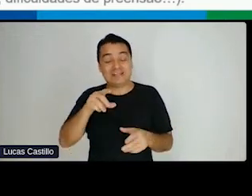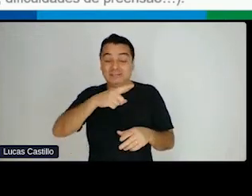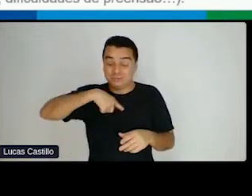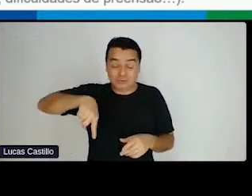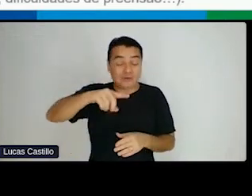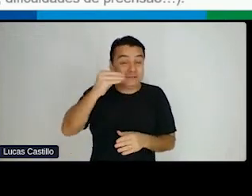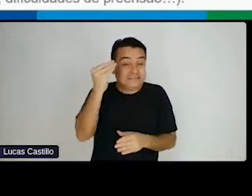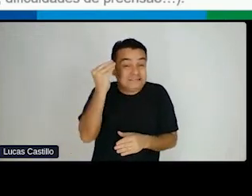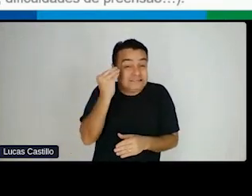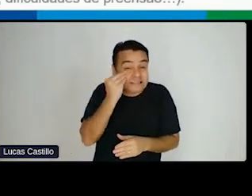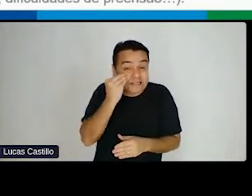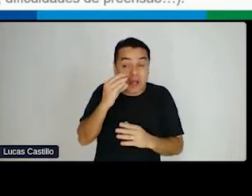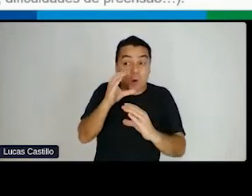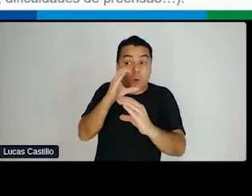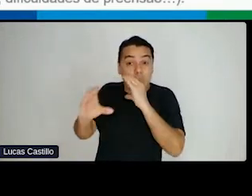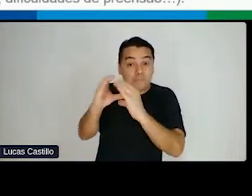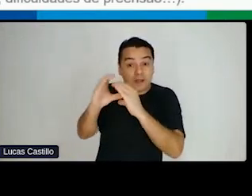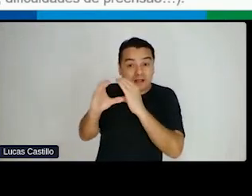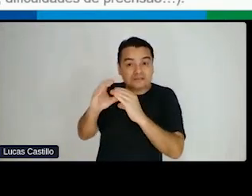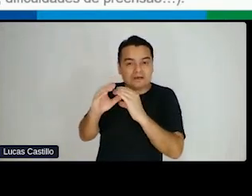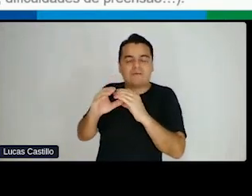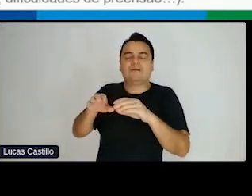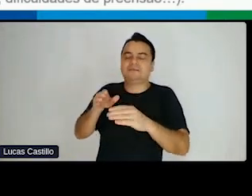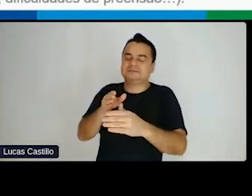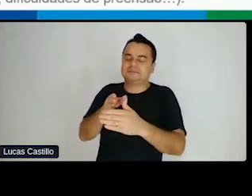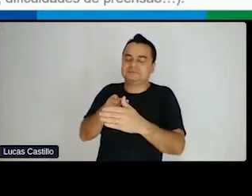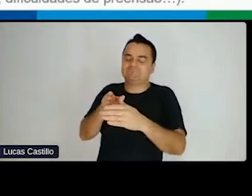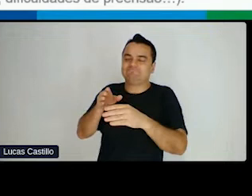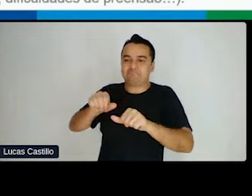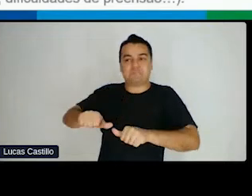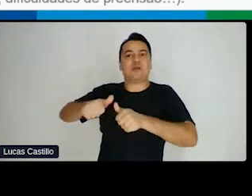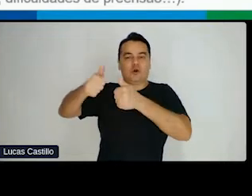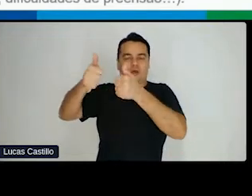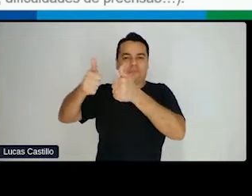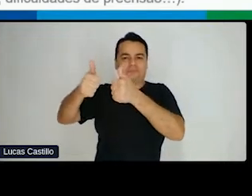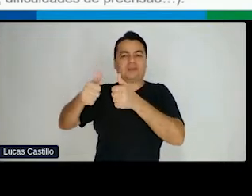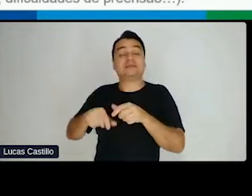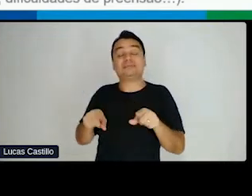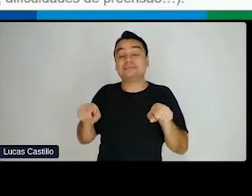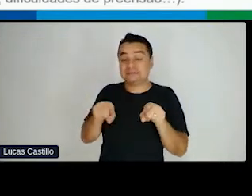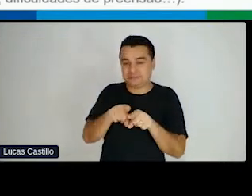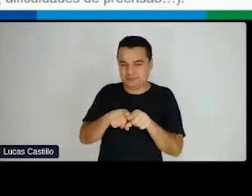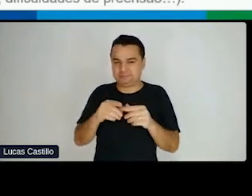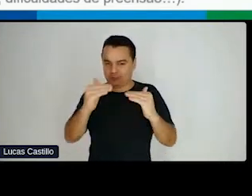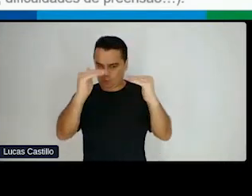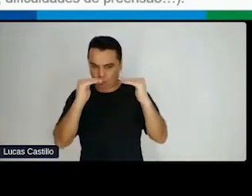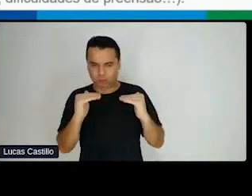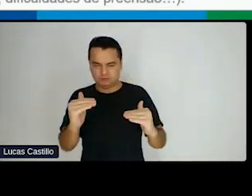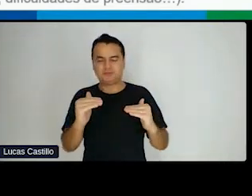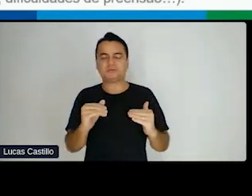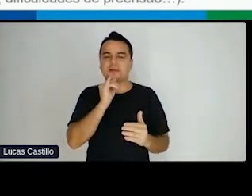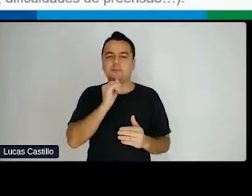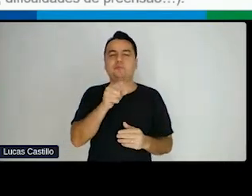essas barreiras de comunicação. Tolerância a erro. Então, quando a gente está lá, né, fazendo o nosso site, ou até mesmo